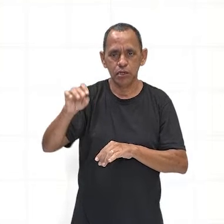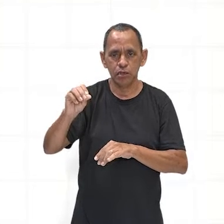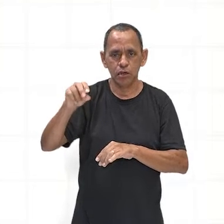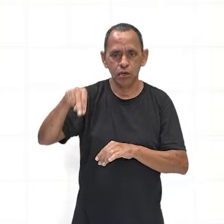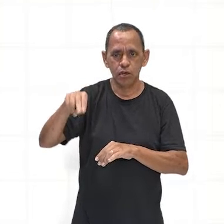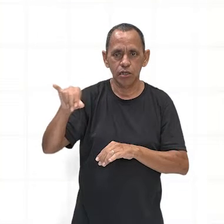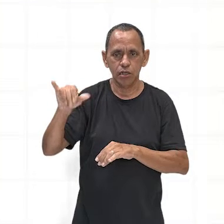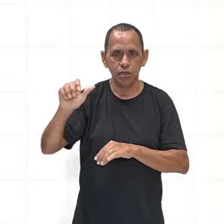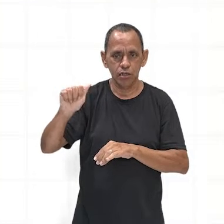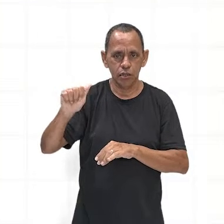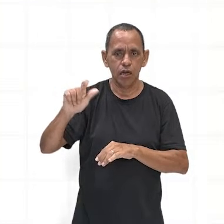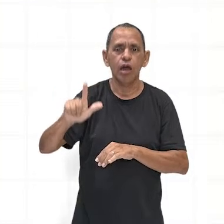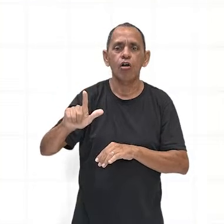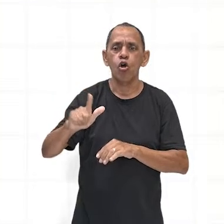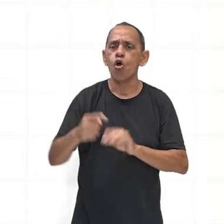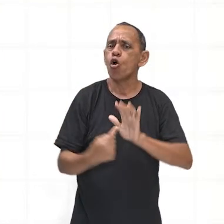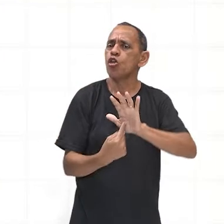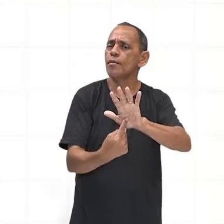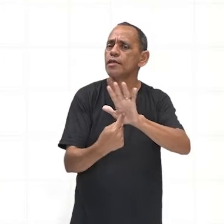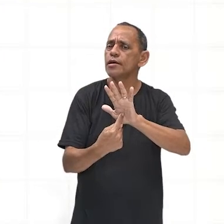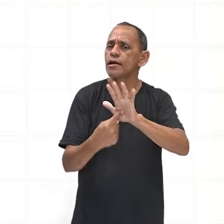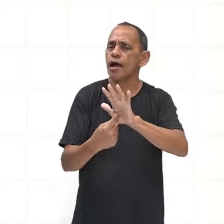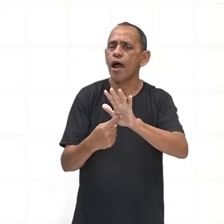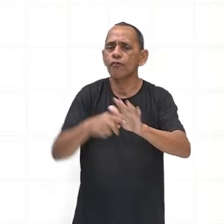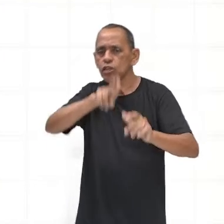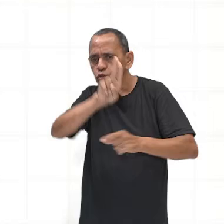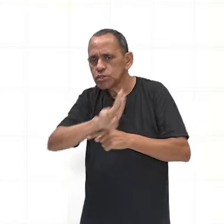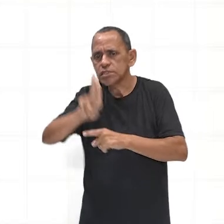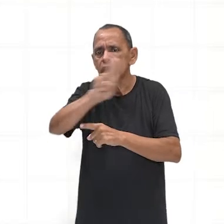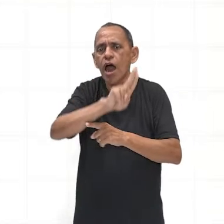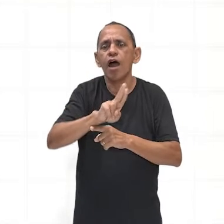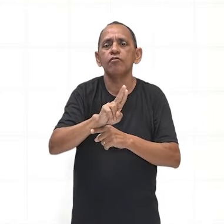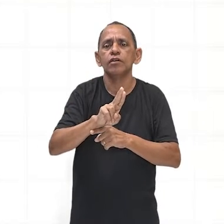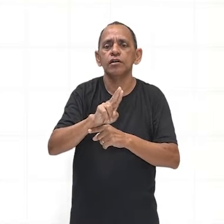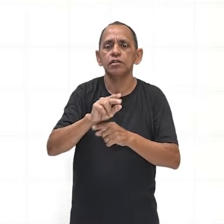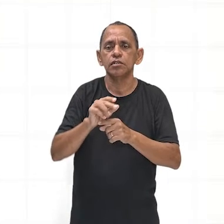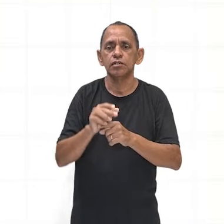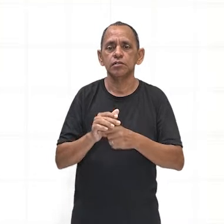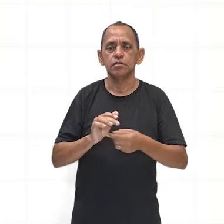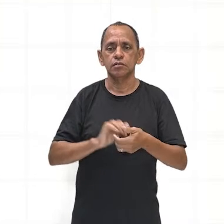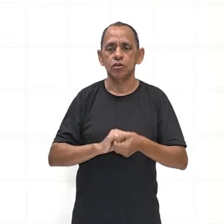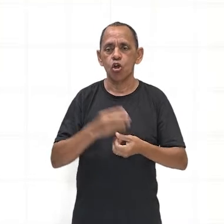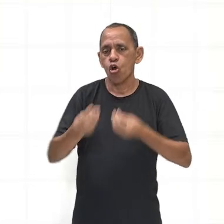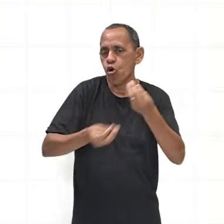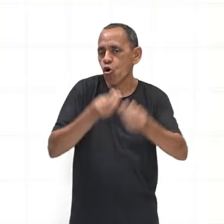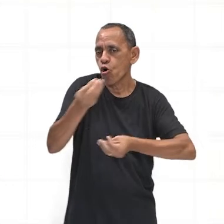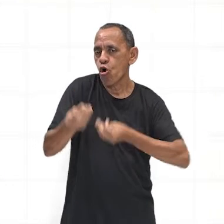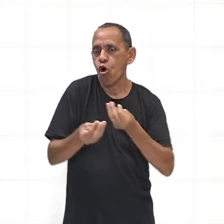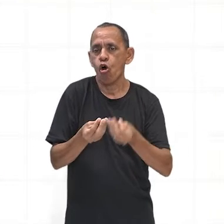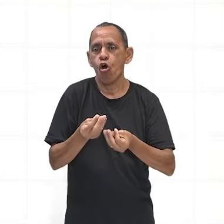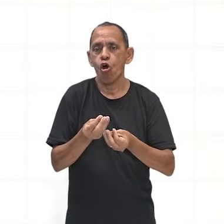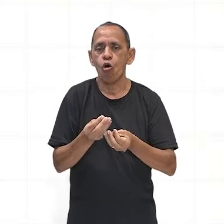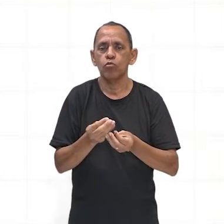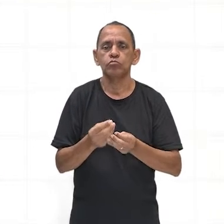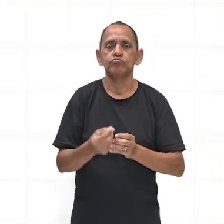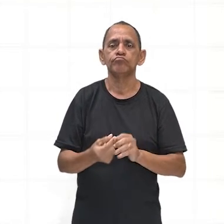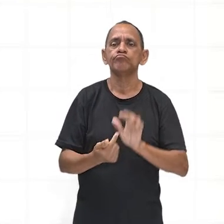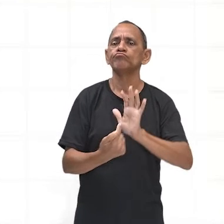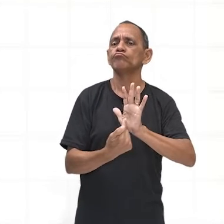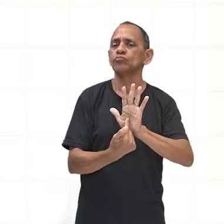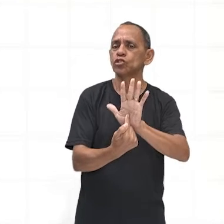conceitos matemáticos avançados destaca a sofisticação dessa